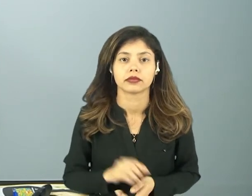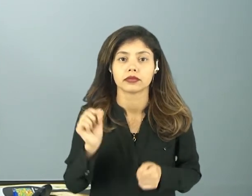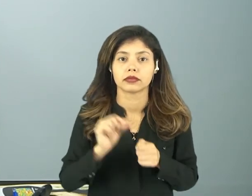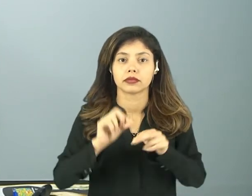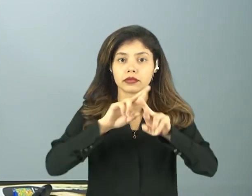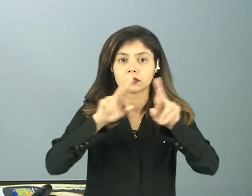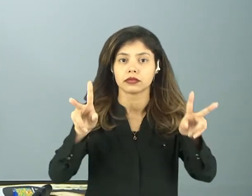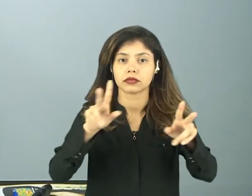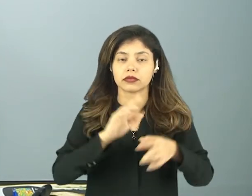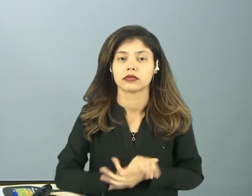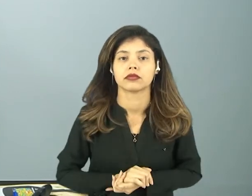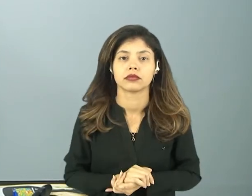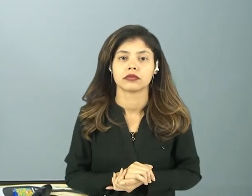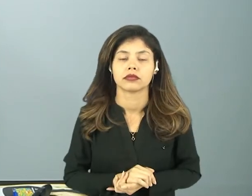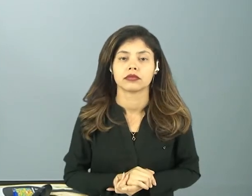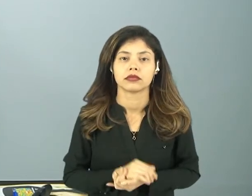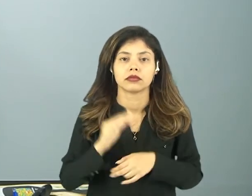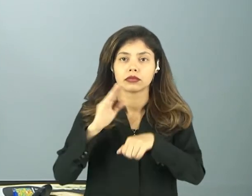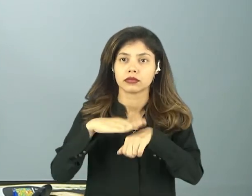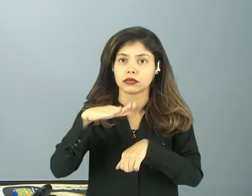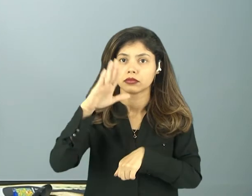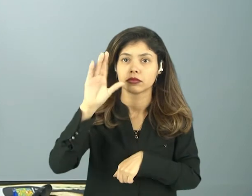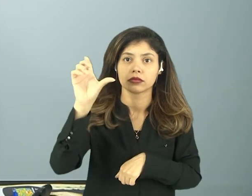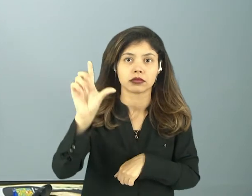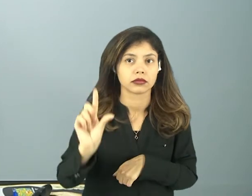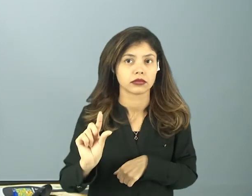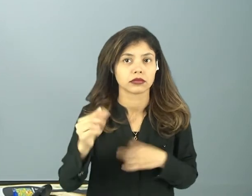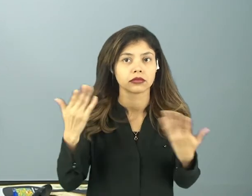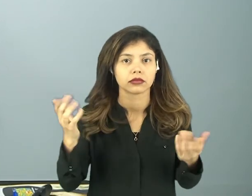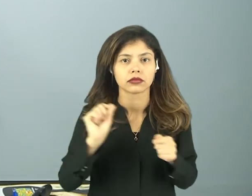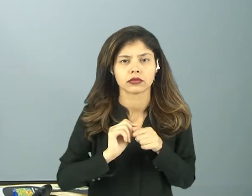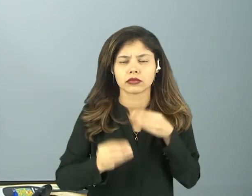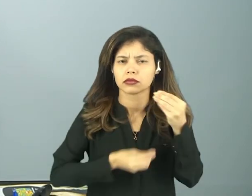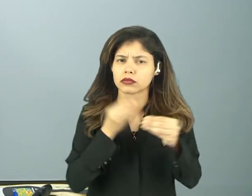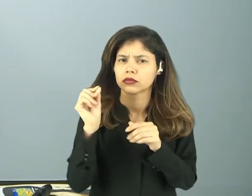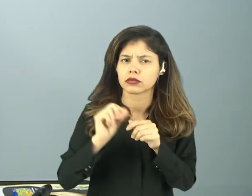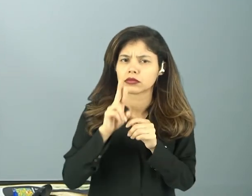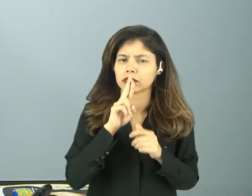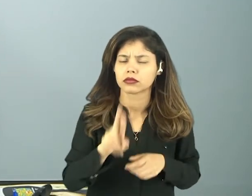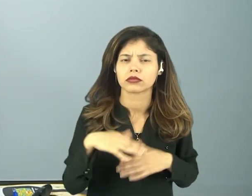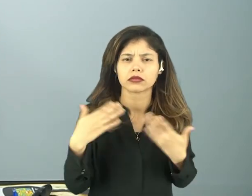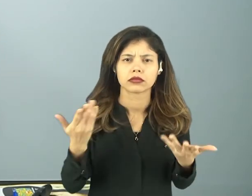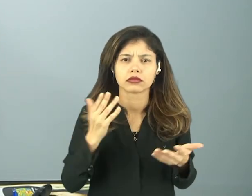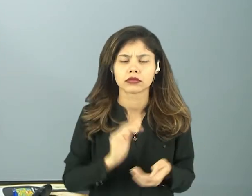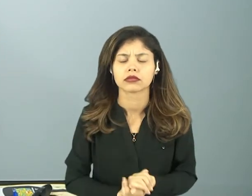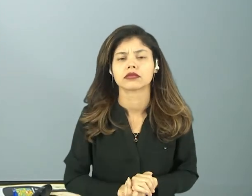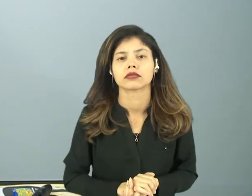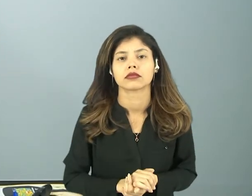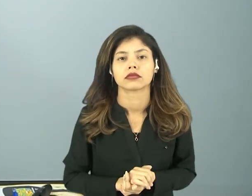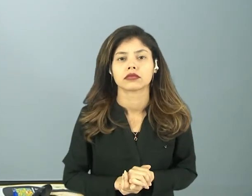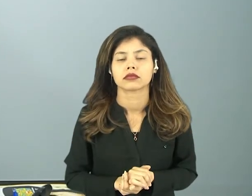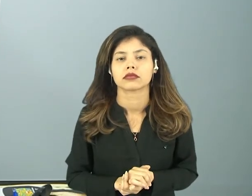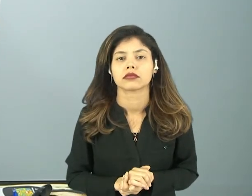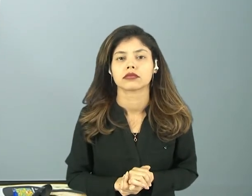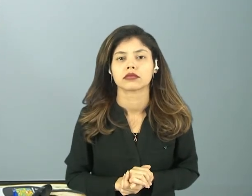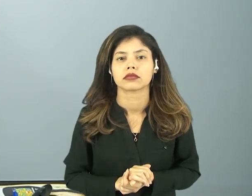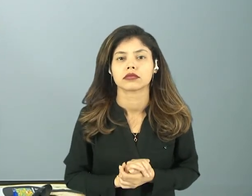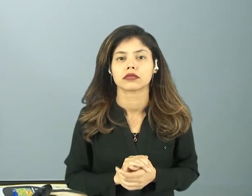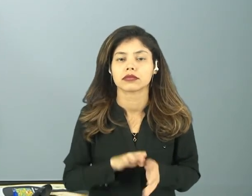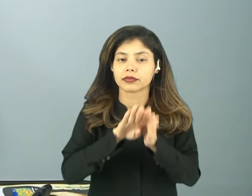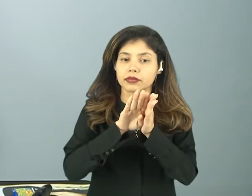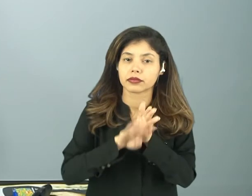a diferença entre a máxima e a mínima. E como é que eu faço isso? Que operação eu realizo? A operação de